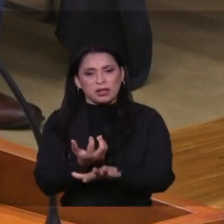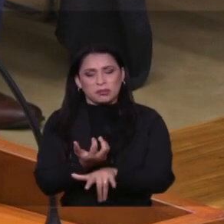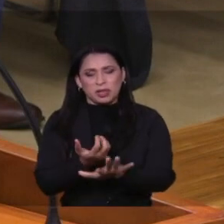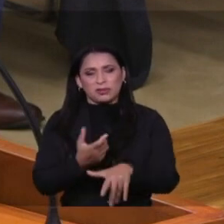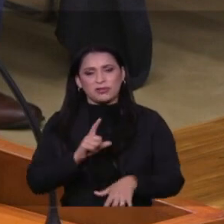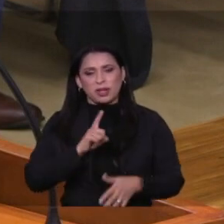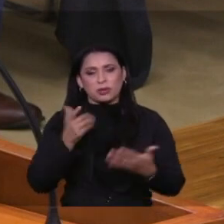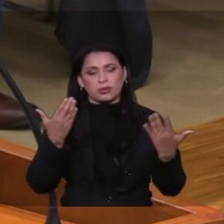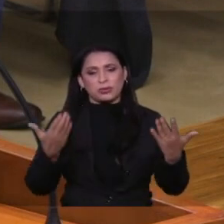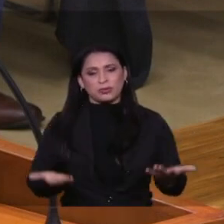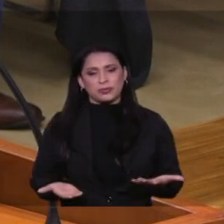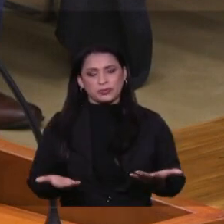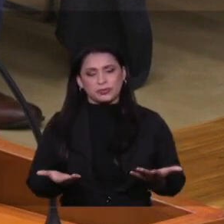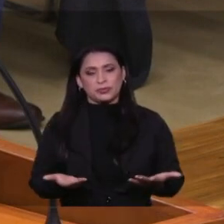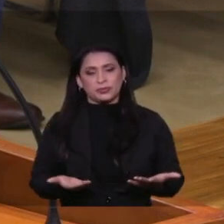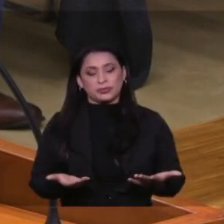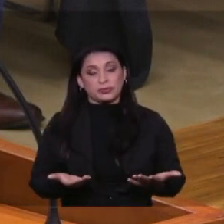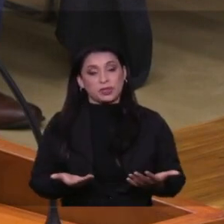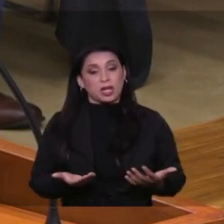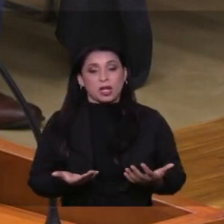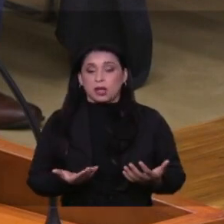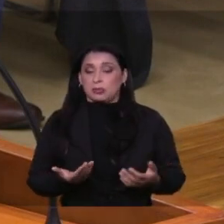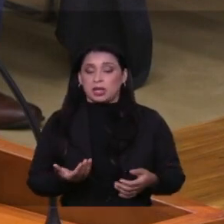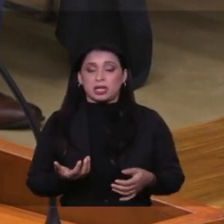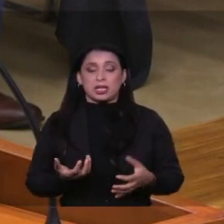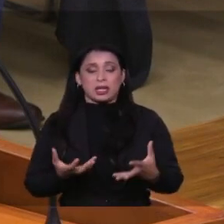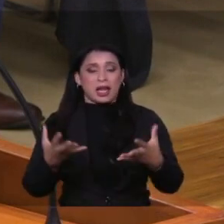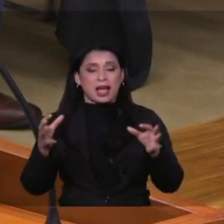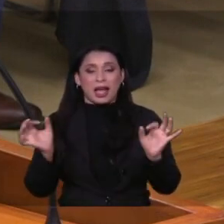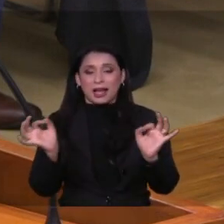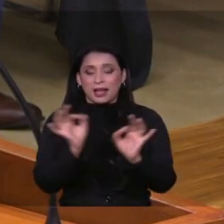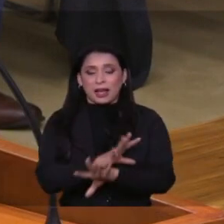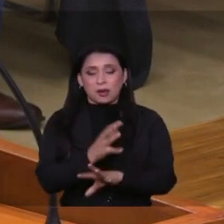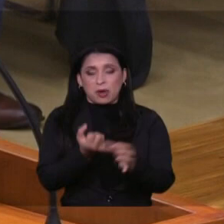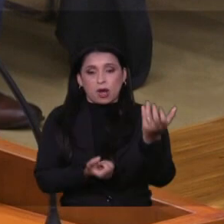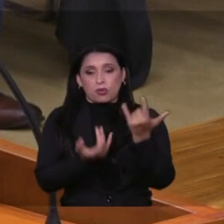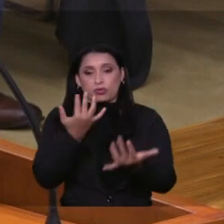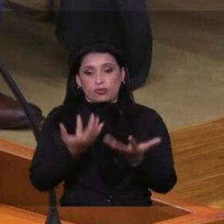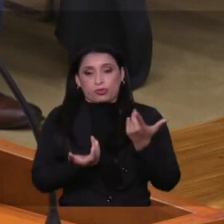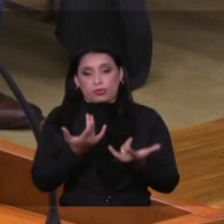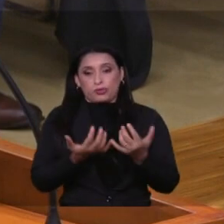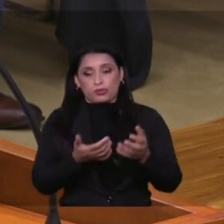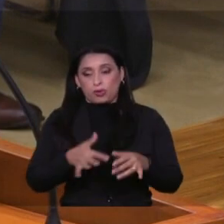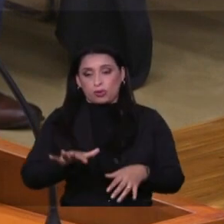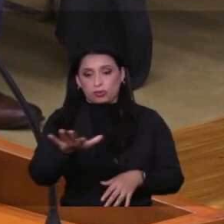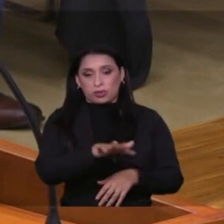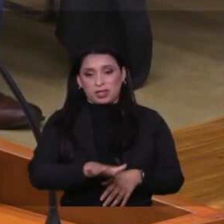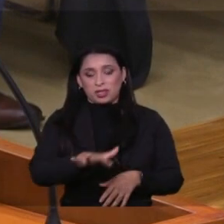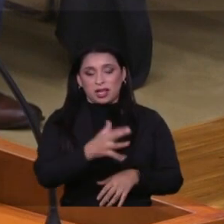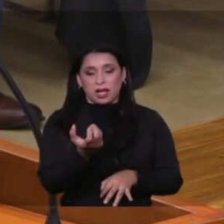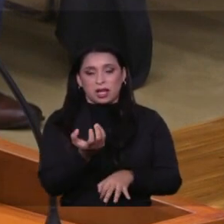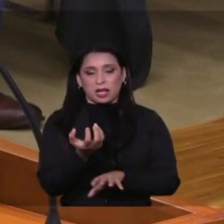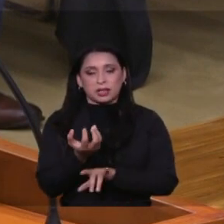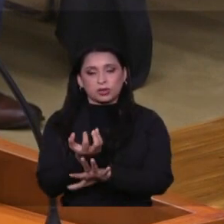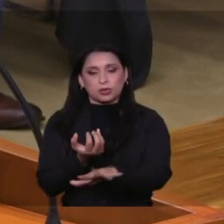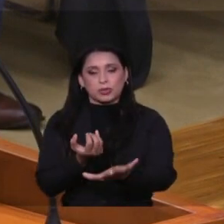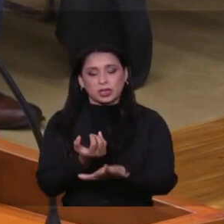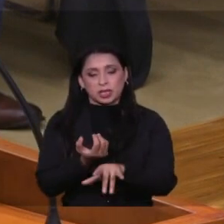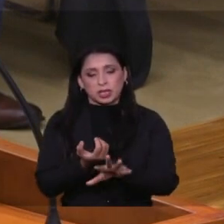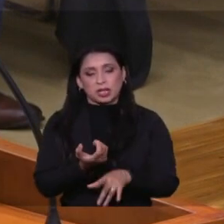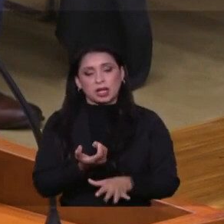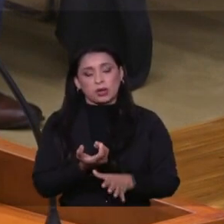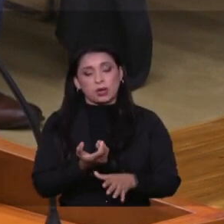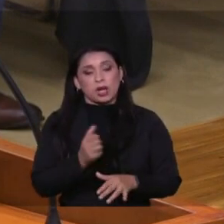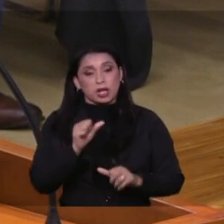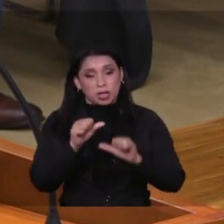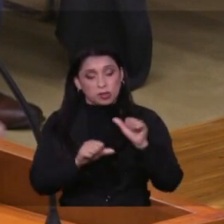uma sistemática chamada Pantanal Sem Incêndio, que evidenciam que, de fato, a União passou a ter, com a mudança de governo,